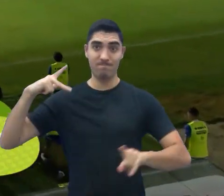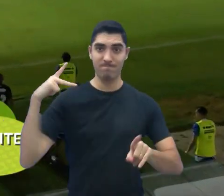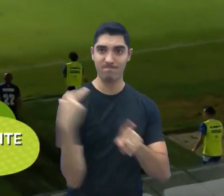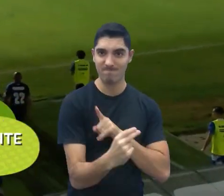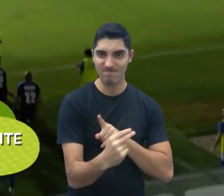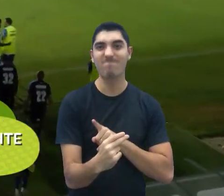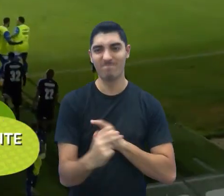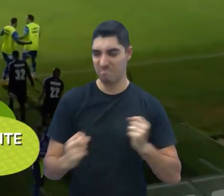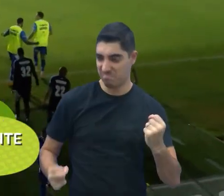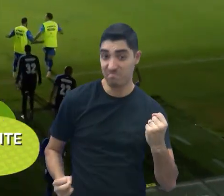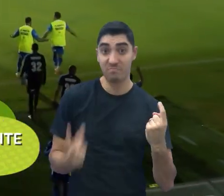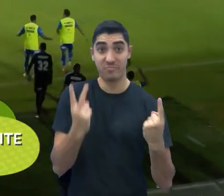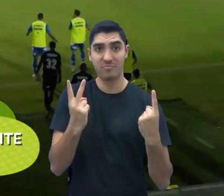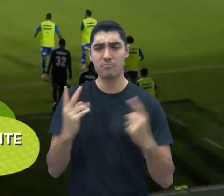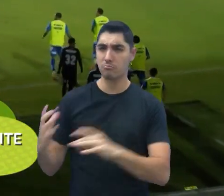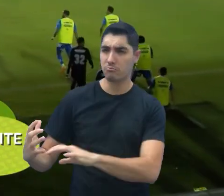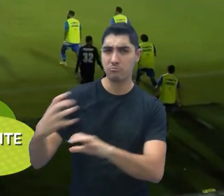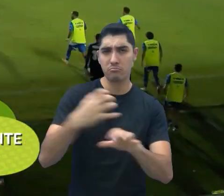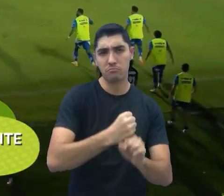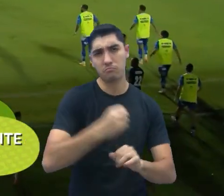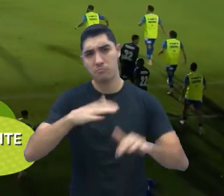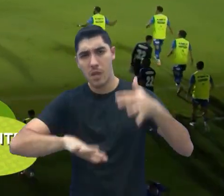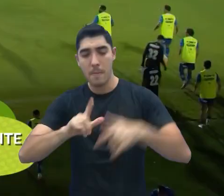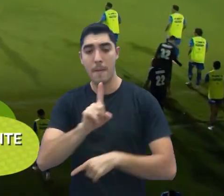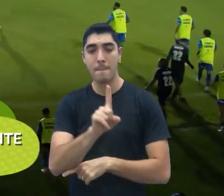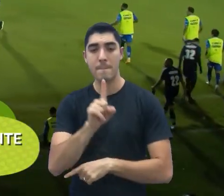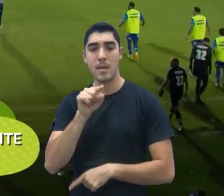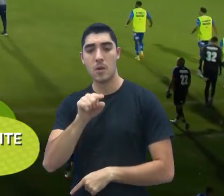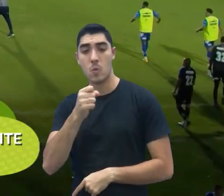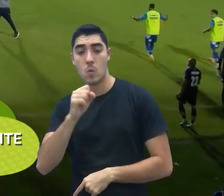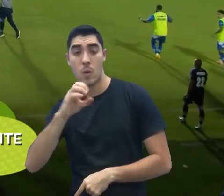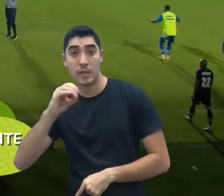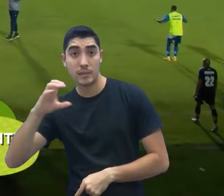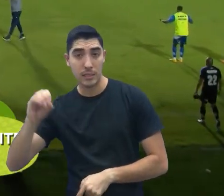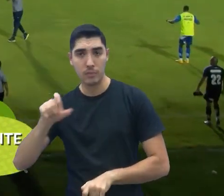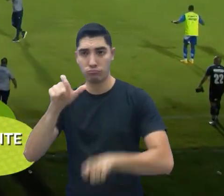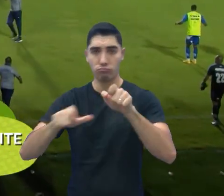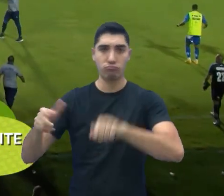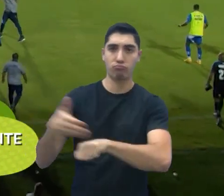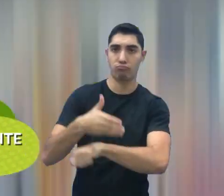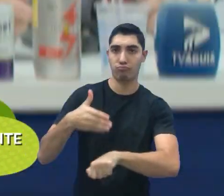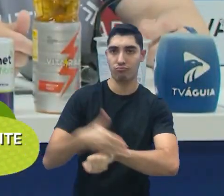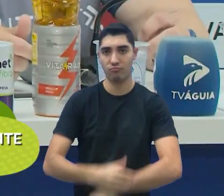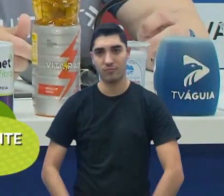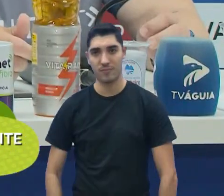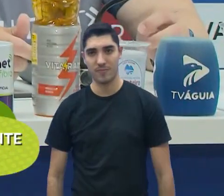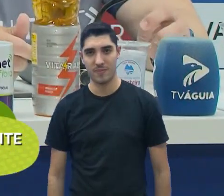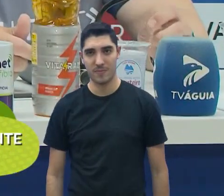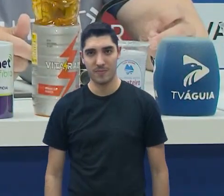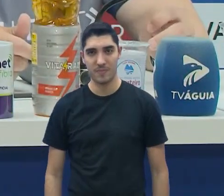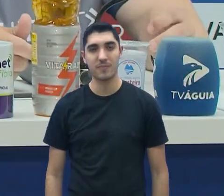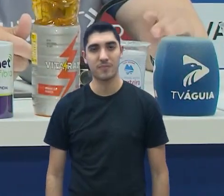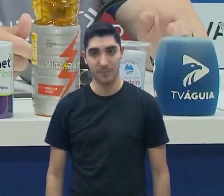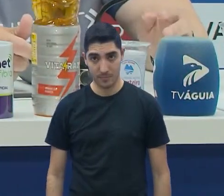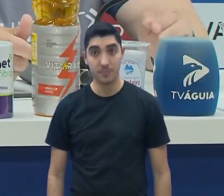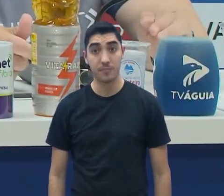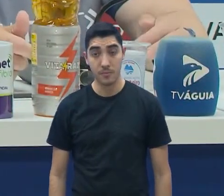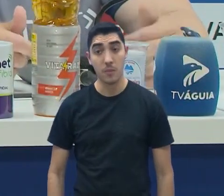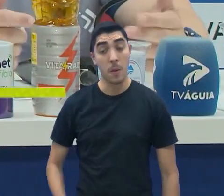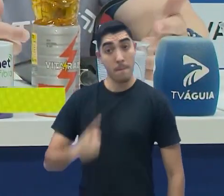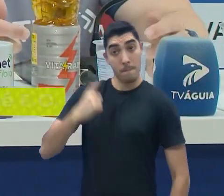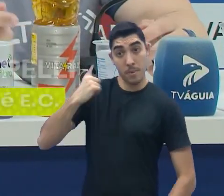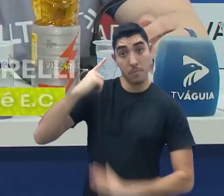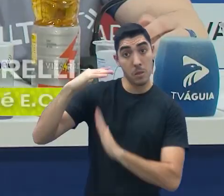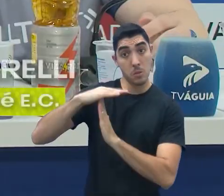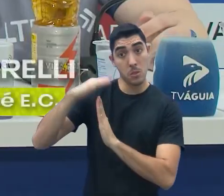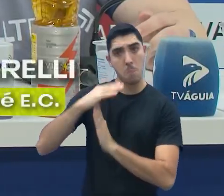dos quase 1.800 torcedores no Martins Pereira. A gente fez um primeiro tempo muito bom. Acho que